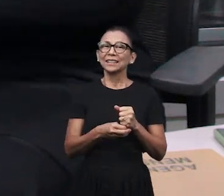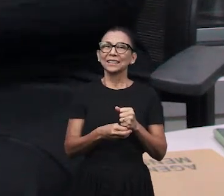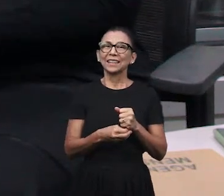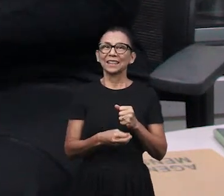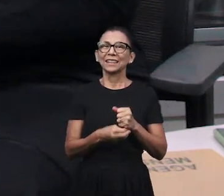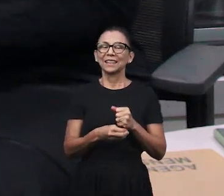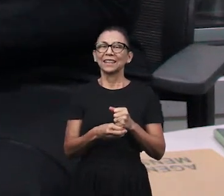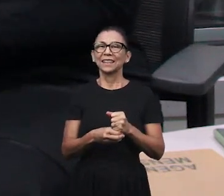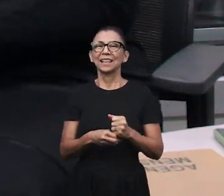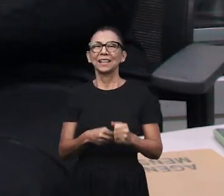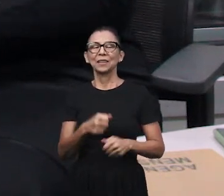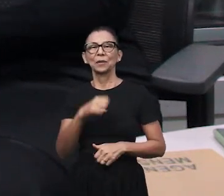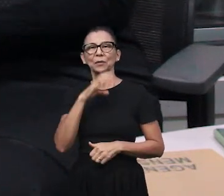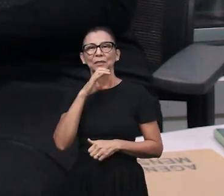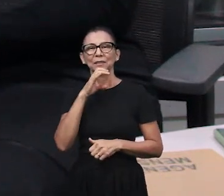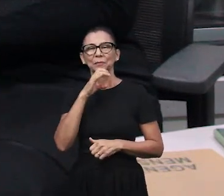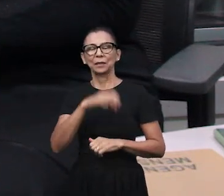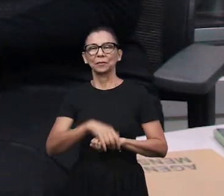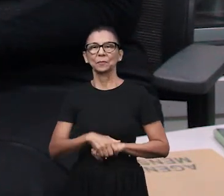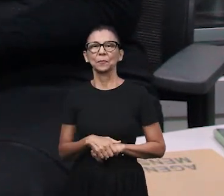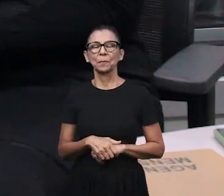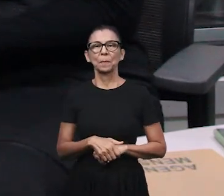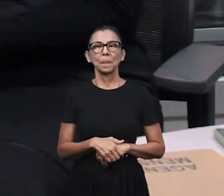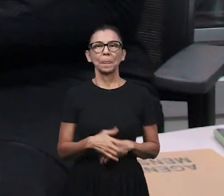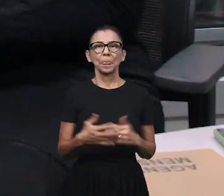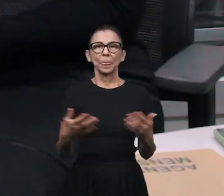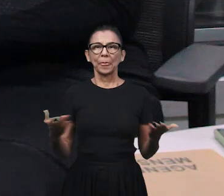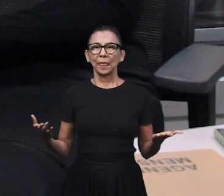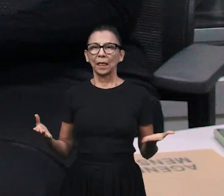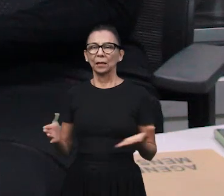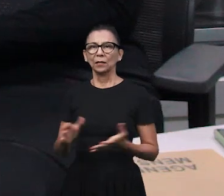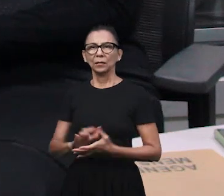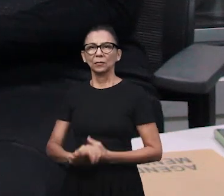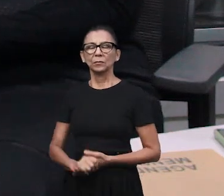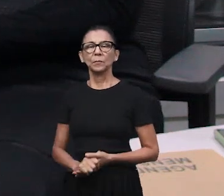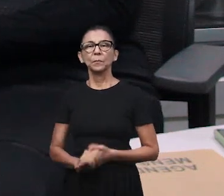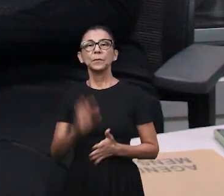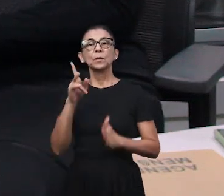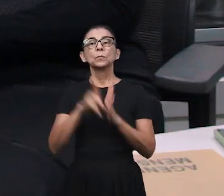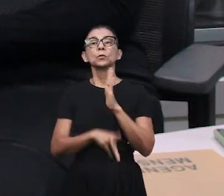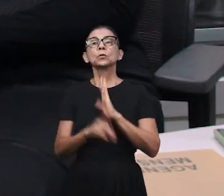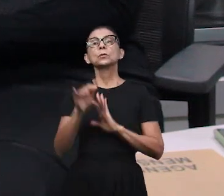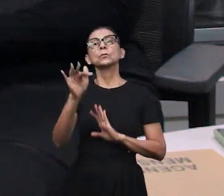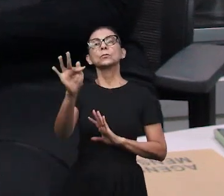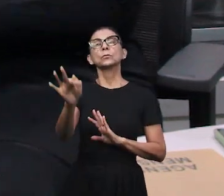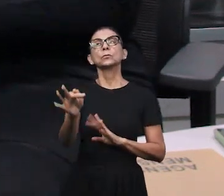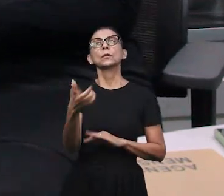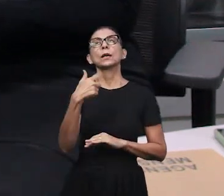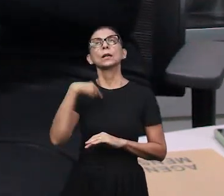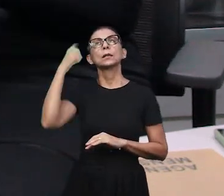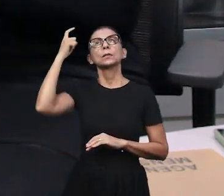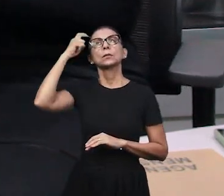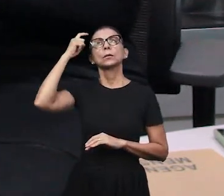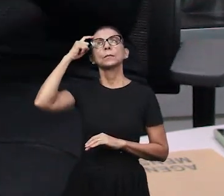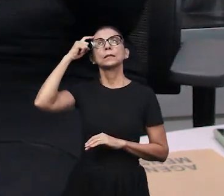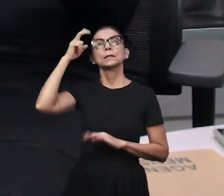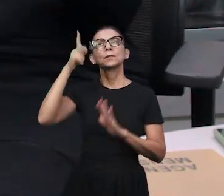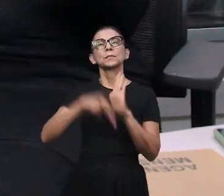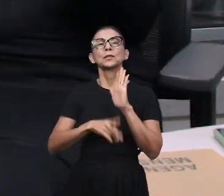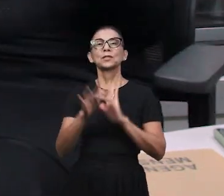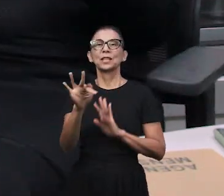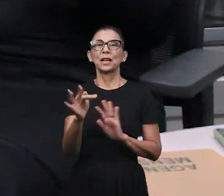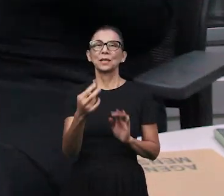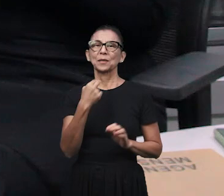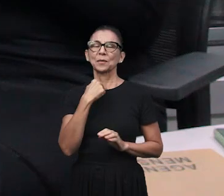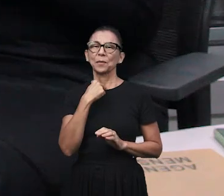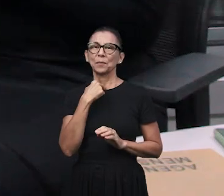carona aí no conhecimento dos nossos irmãos. É sempre uma bênção. Andréia, projetos futuros? Tem. Eu estou pensando num projeto que eu não